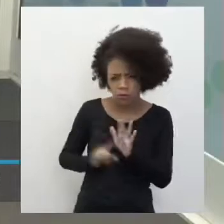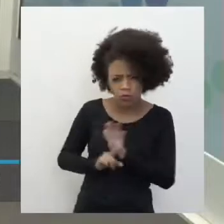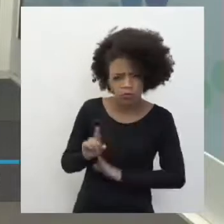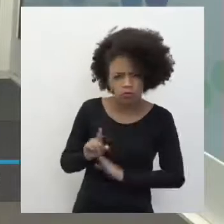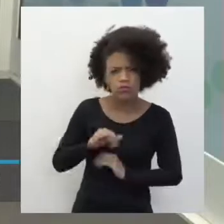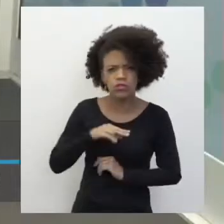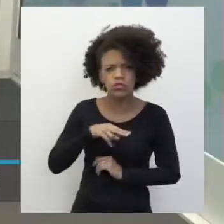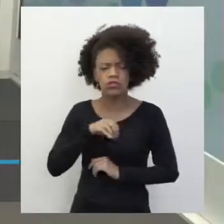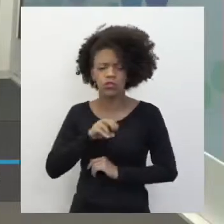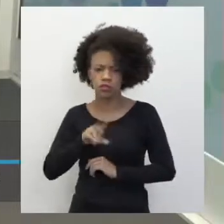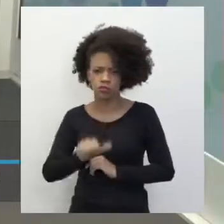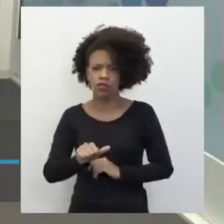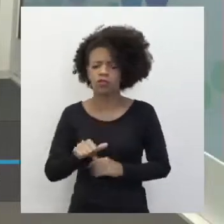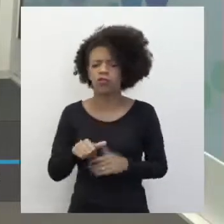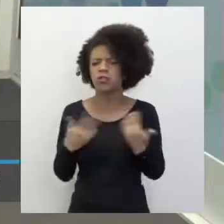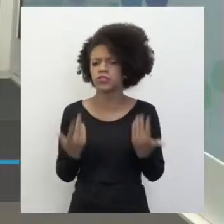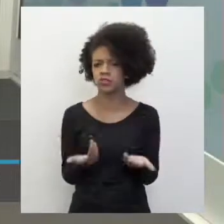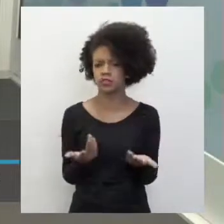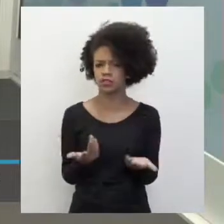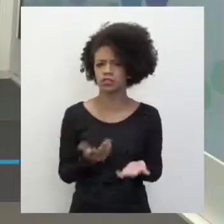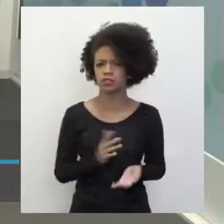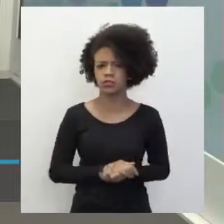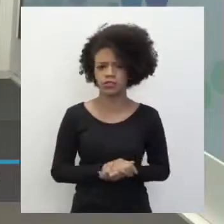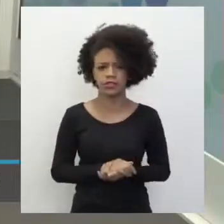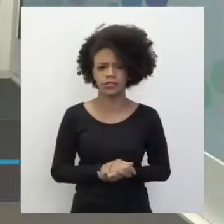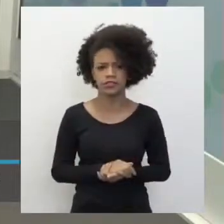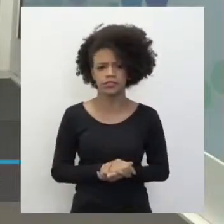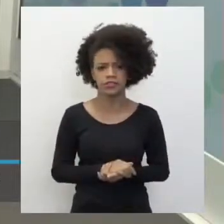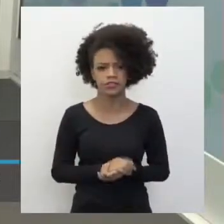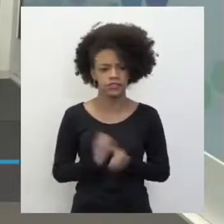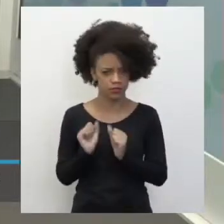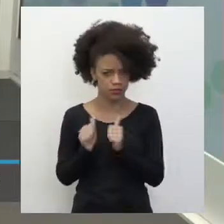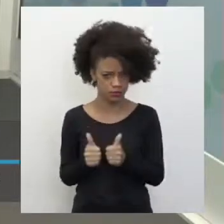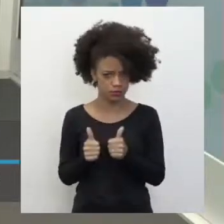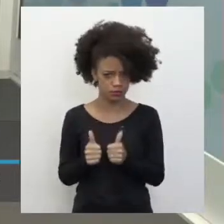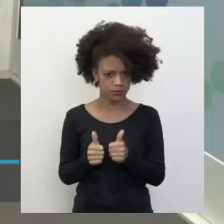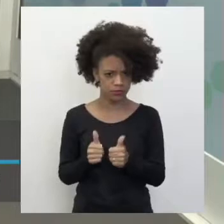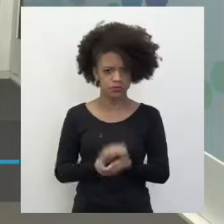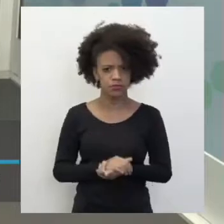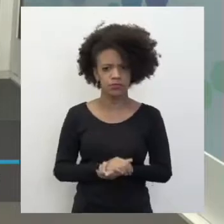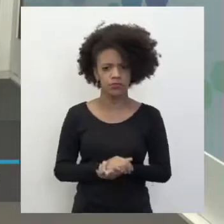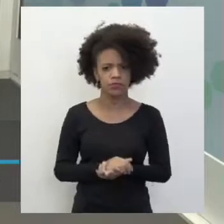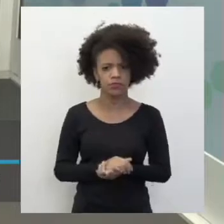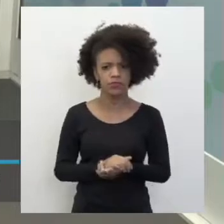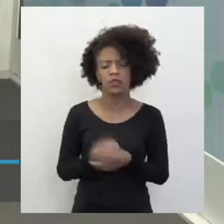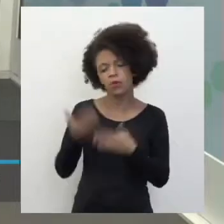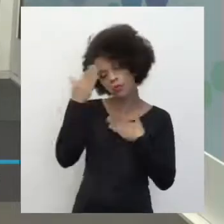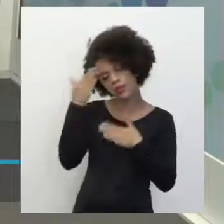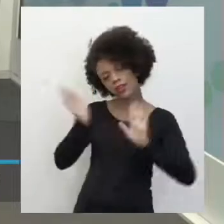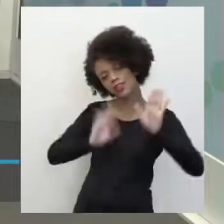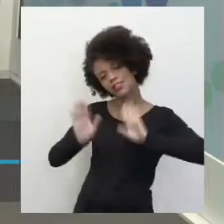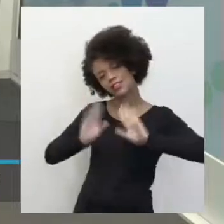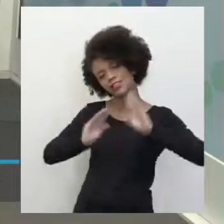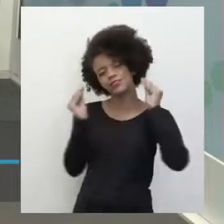do movimento Inova que teve essa mudança no cronograma, gente. Tá bom? Ok. Obrigada, Deia. Obrigada, Dani.